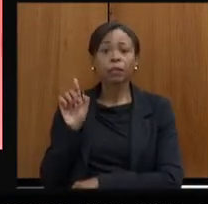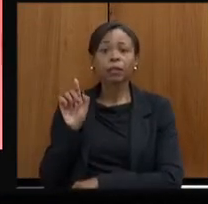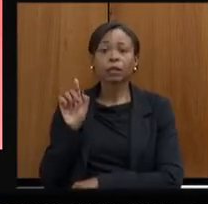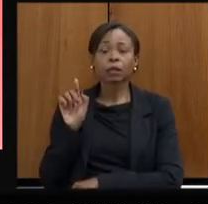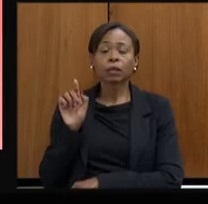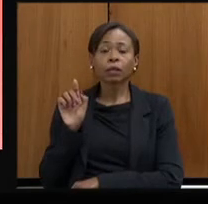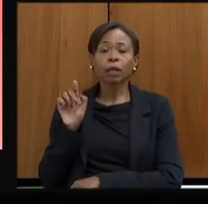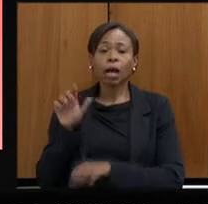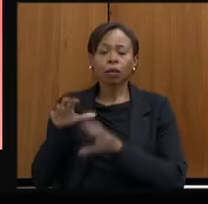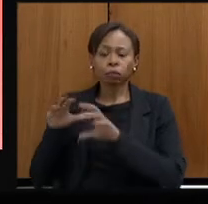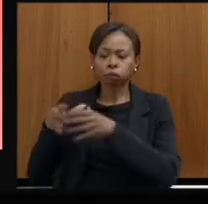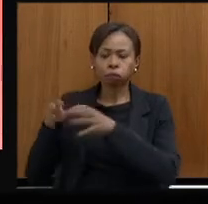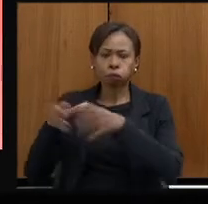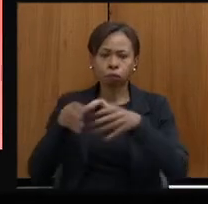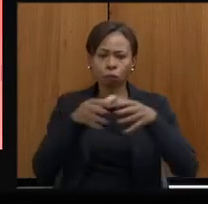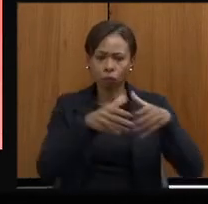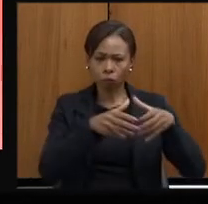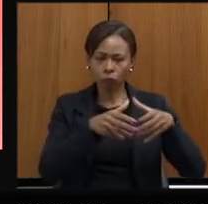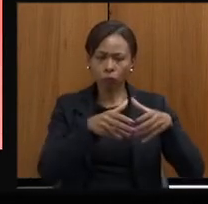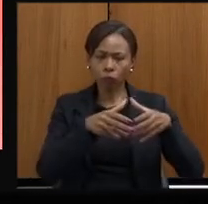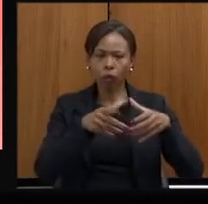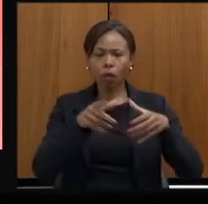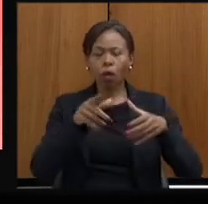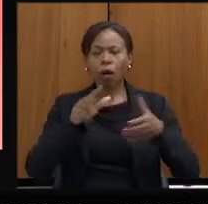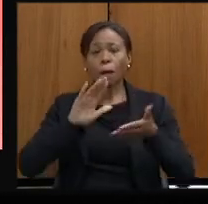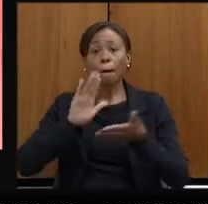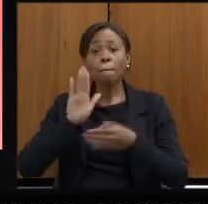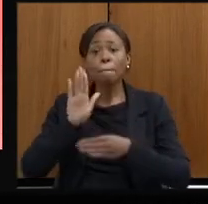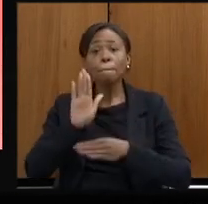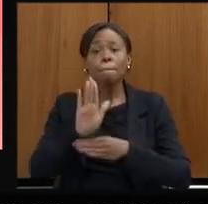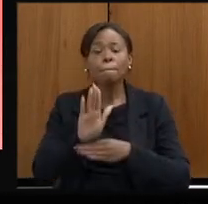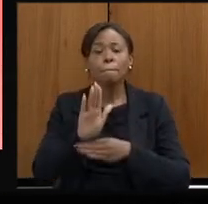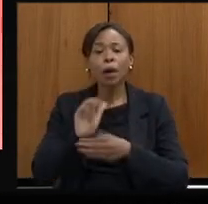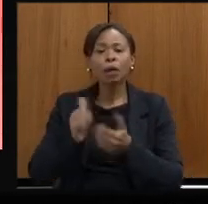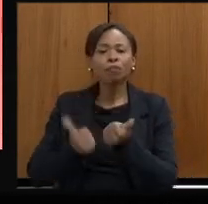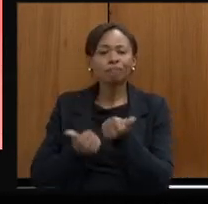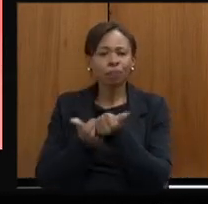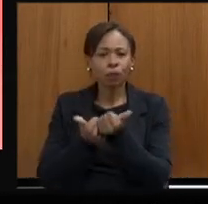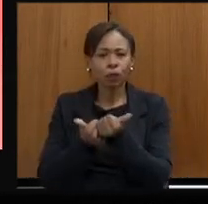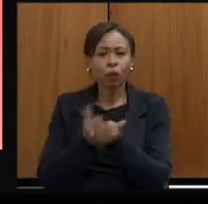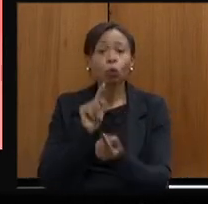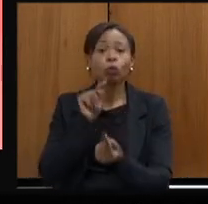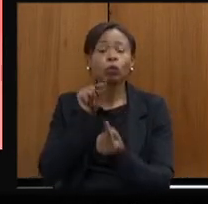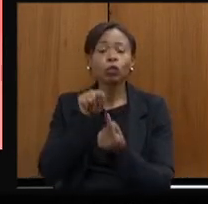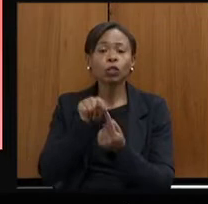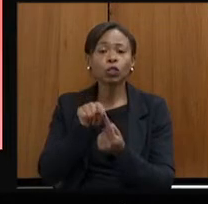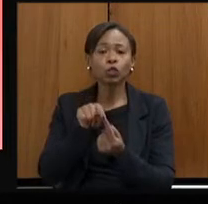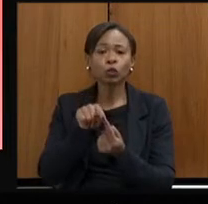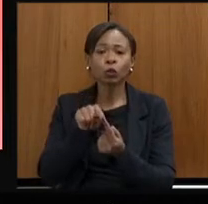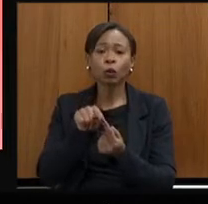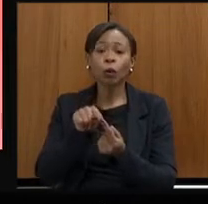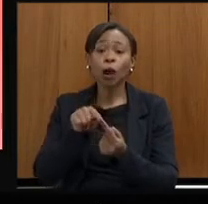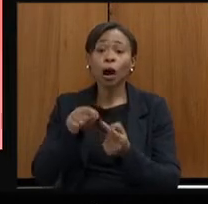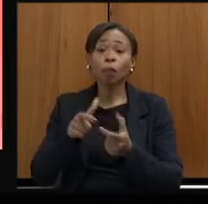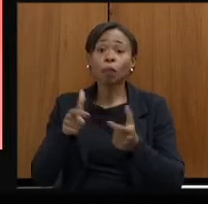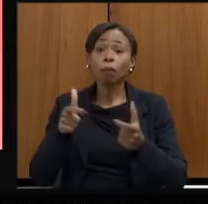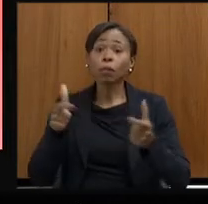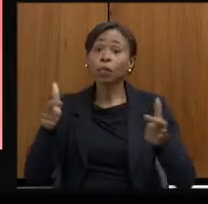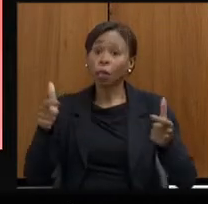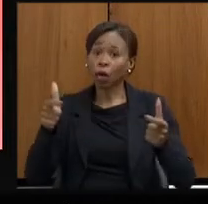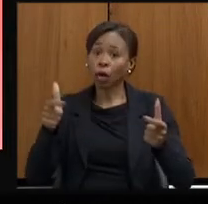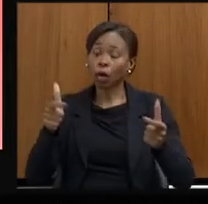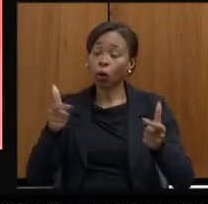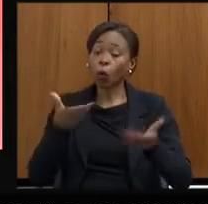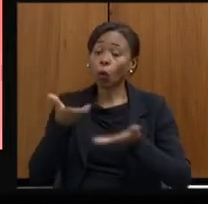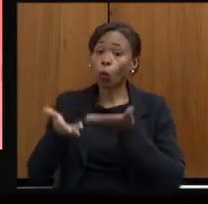nós fazemos um apoio que tem como objetivo melhorar a capacidade de atendimento do público mais vulnerável